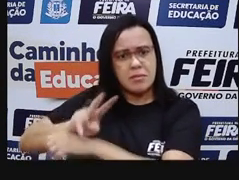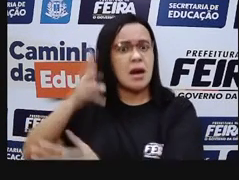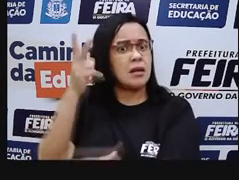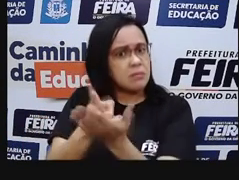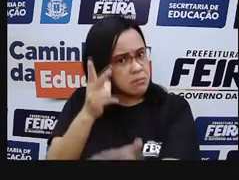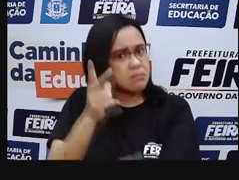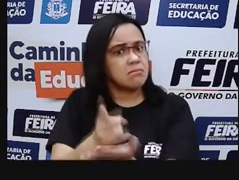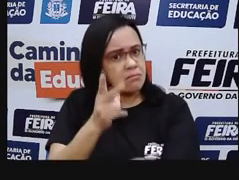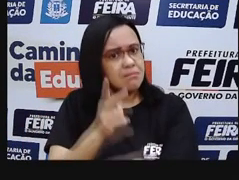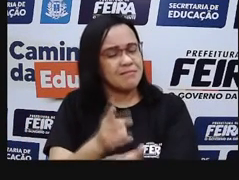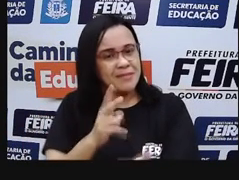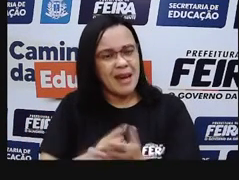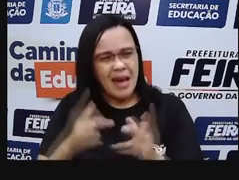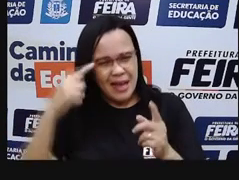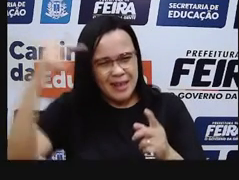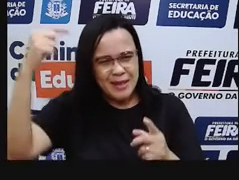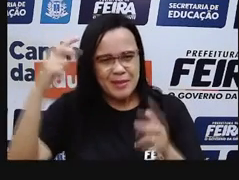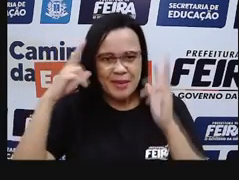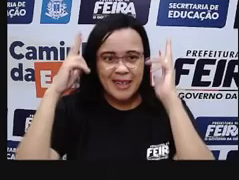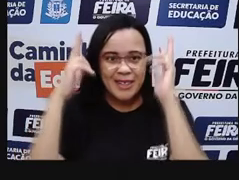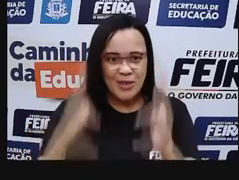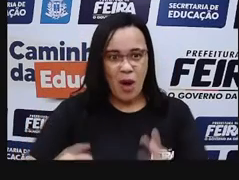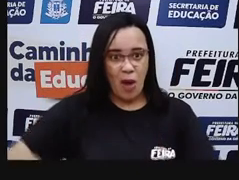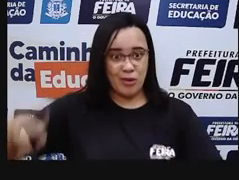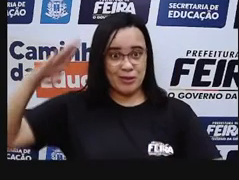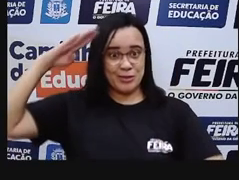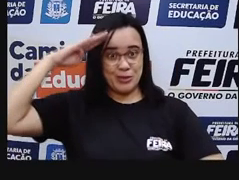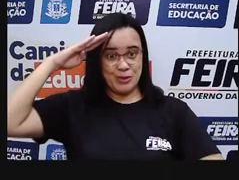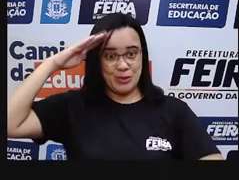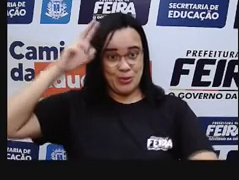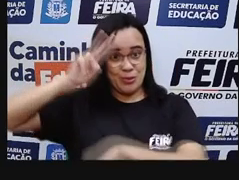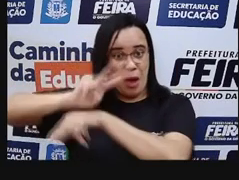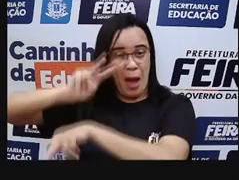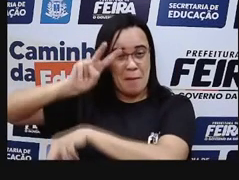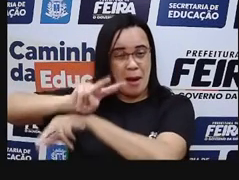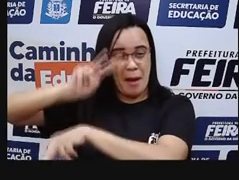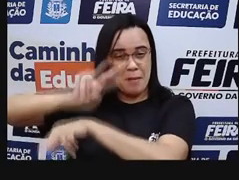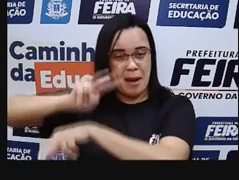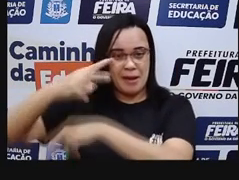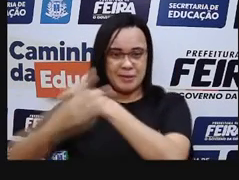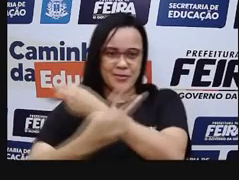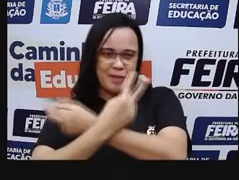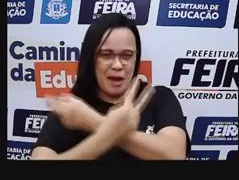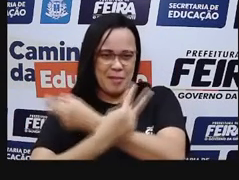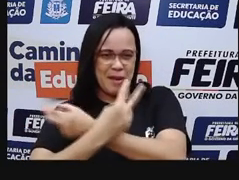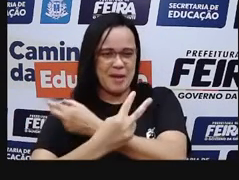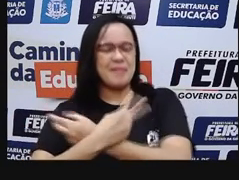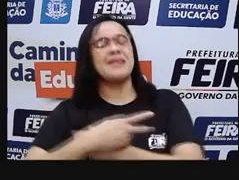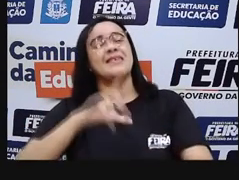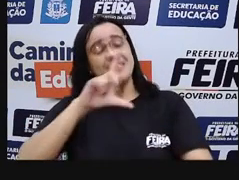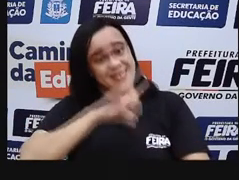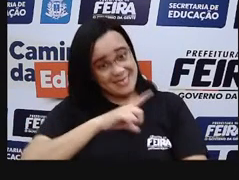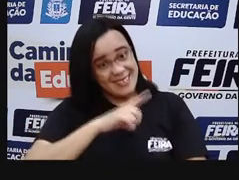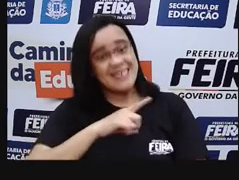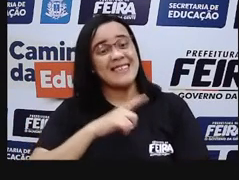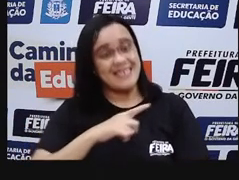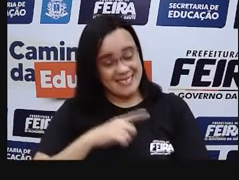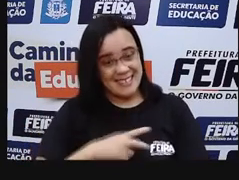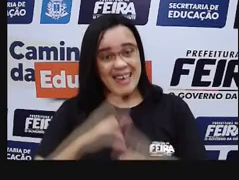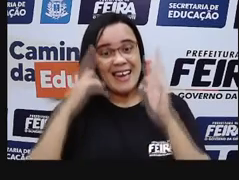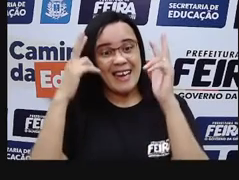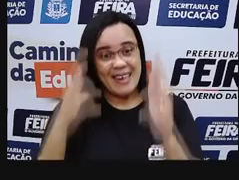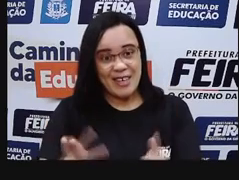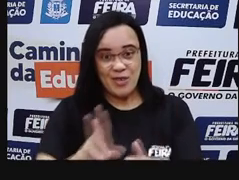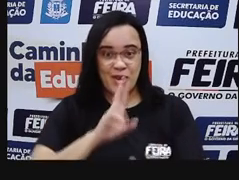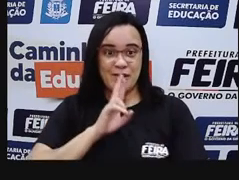combatendo né esses seres não-humanos e isso é chamado então de uma Resposta imune